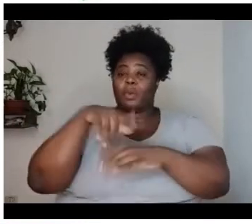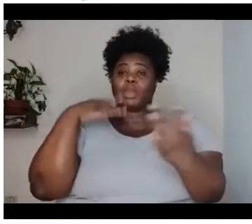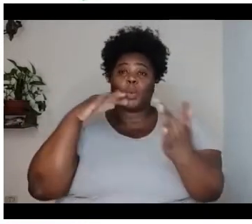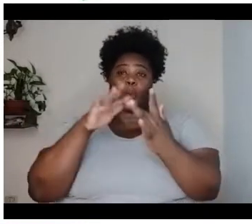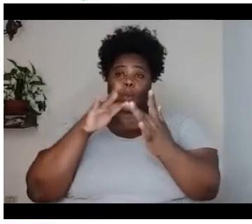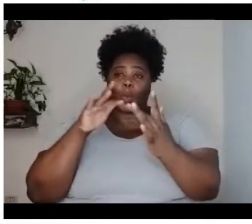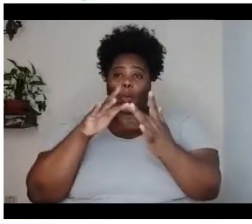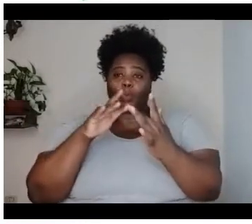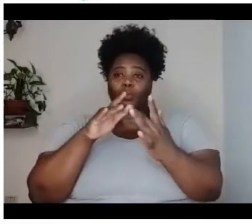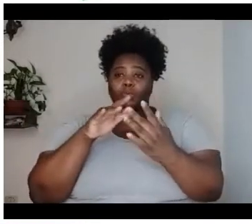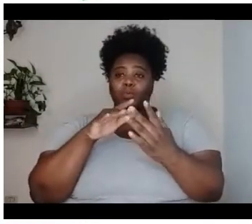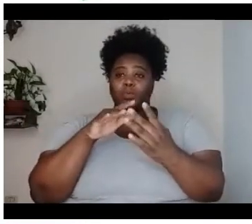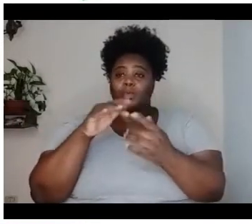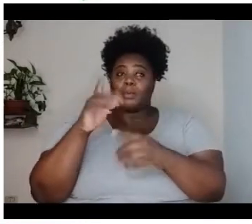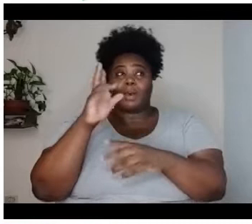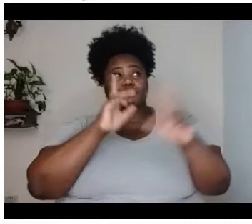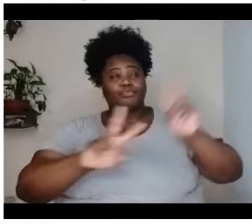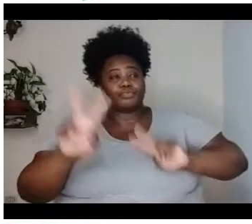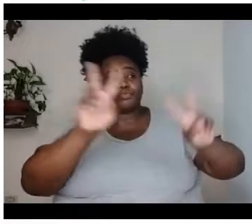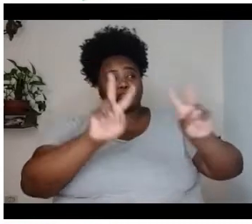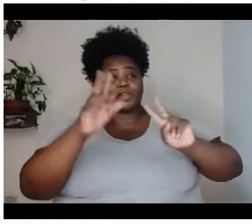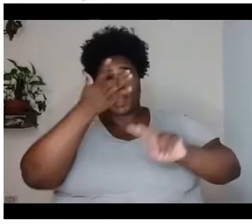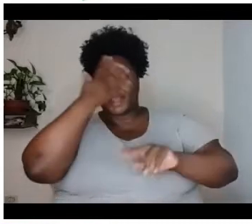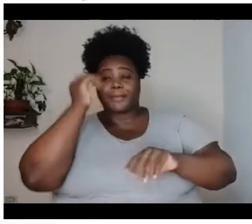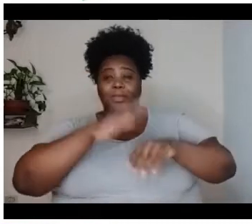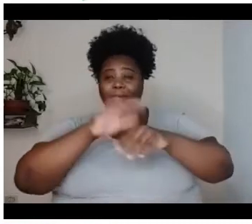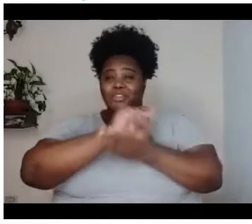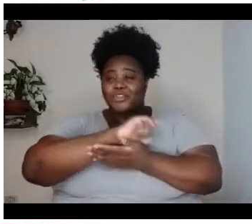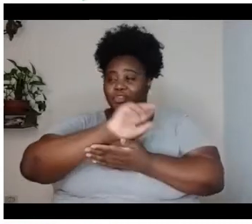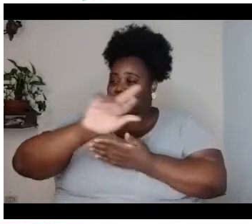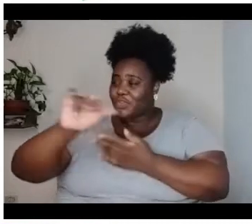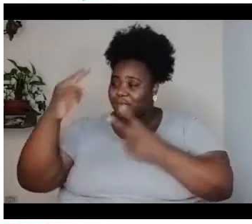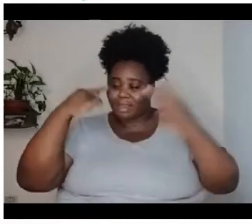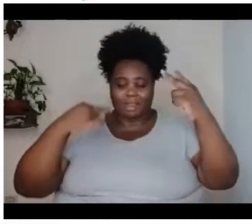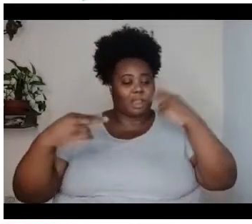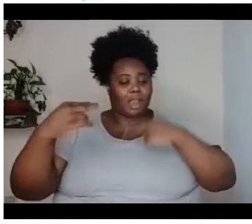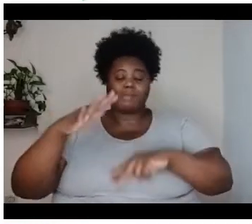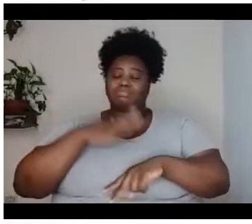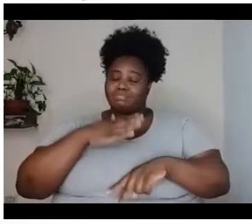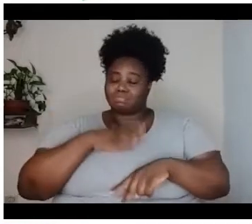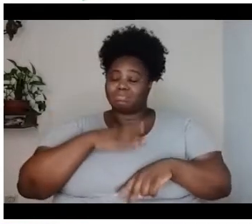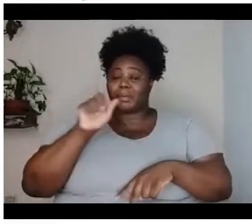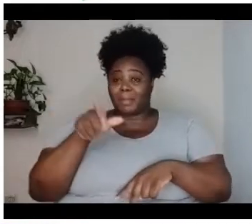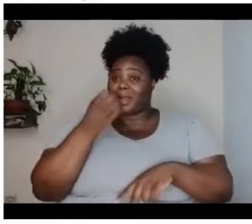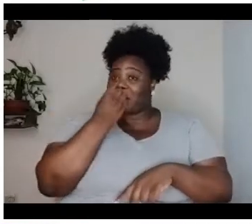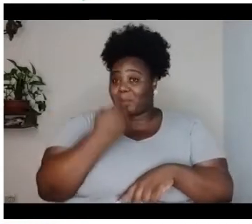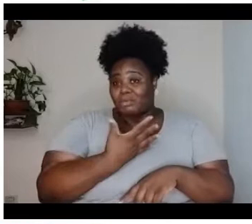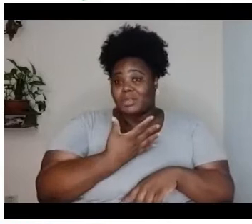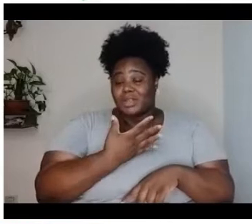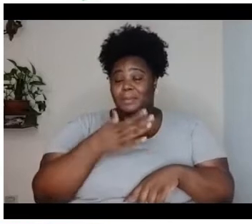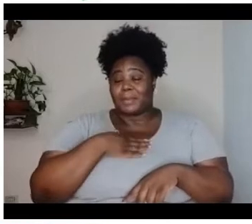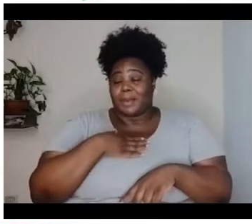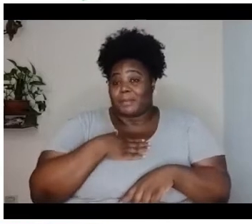mais diversas pessoas, os mais diversos olhares, e isso, para mim, é uma coisa que me